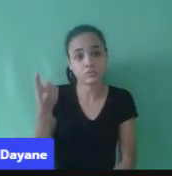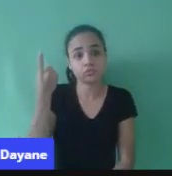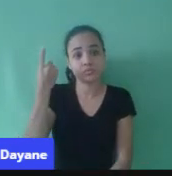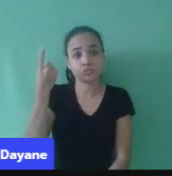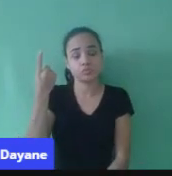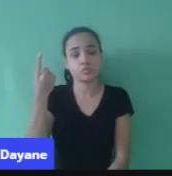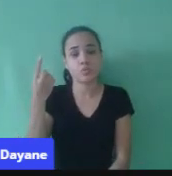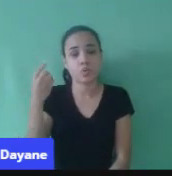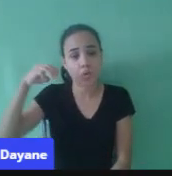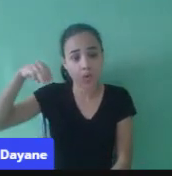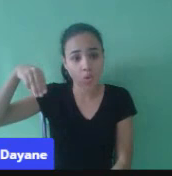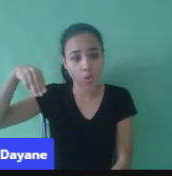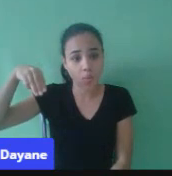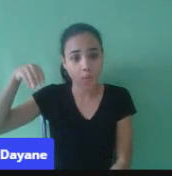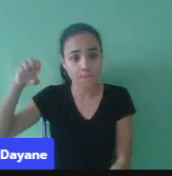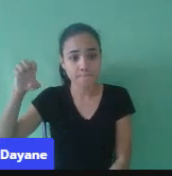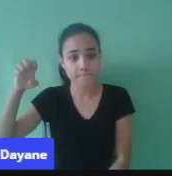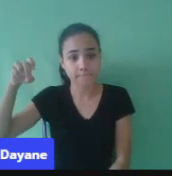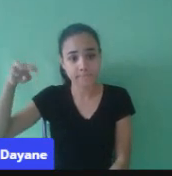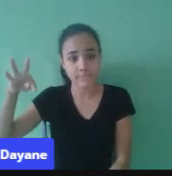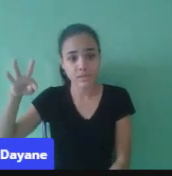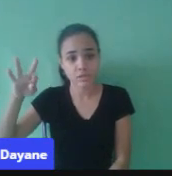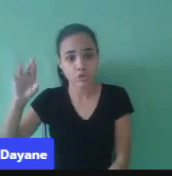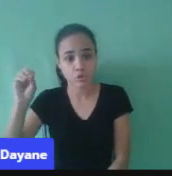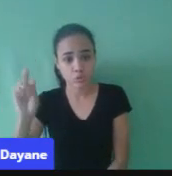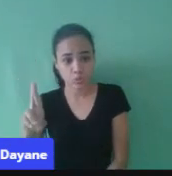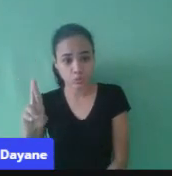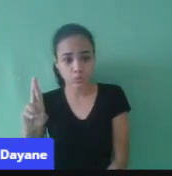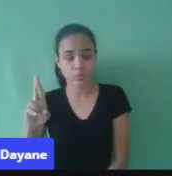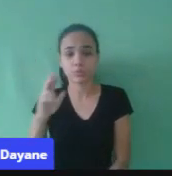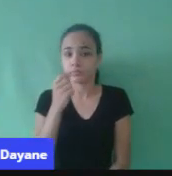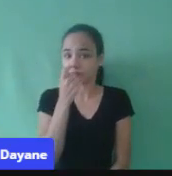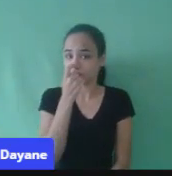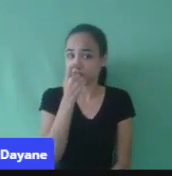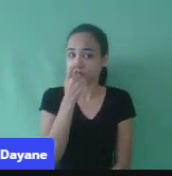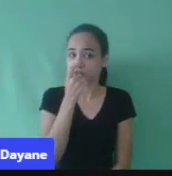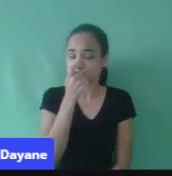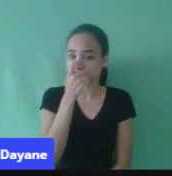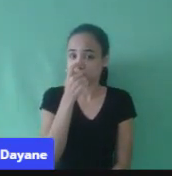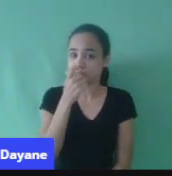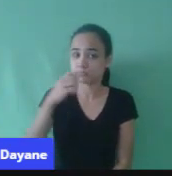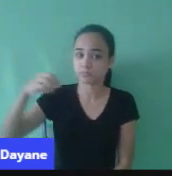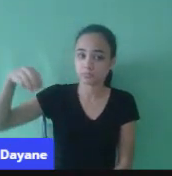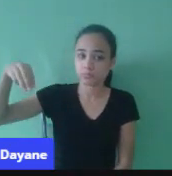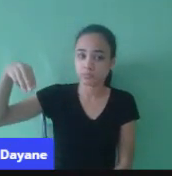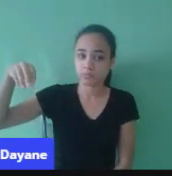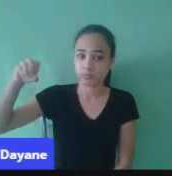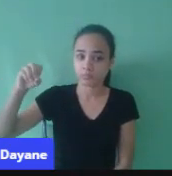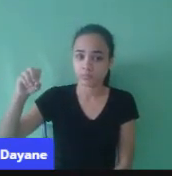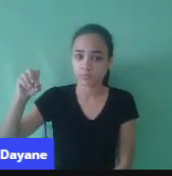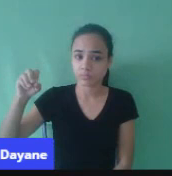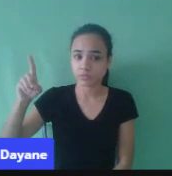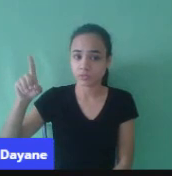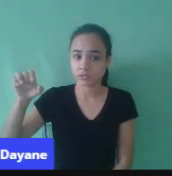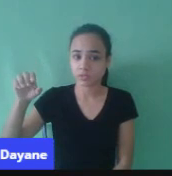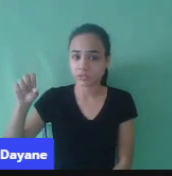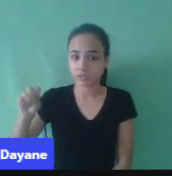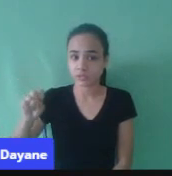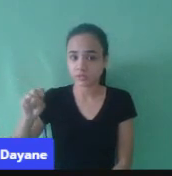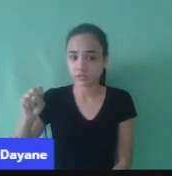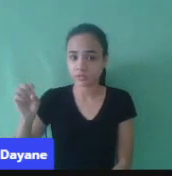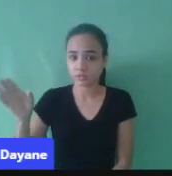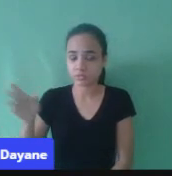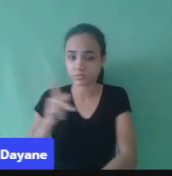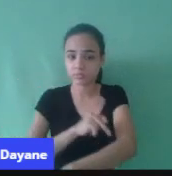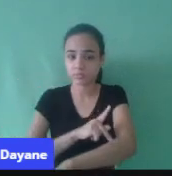pedagógicos inovadores são como, por exemplo, aqueles citados por o Rubem